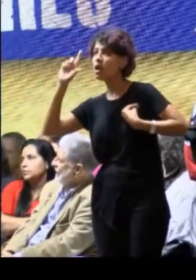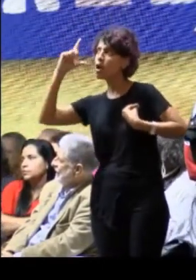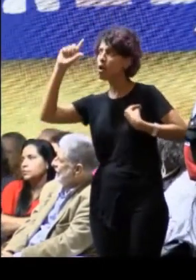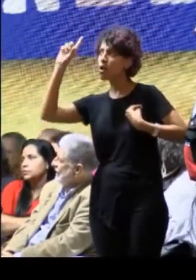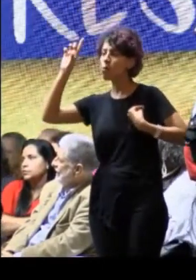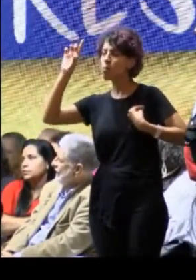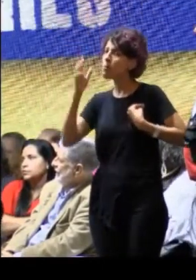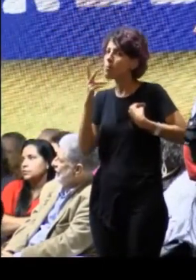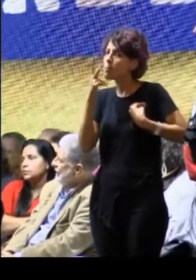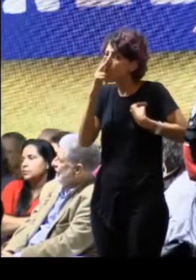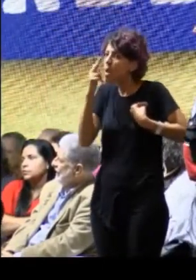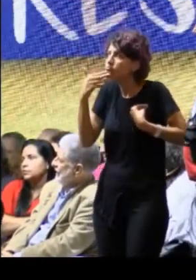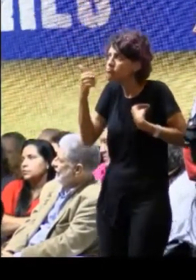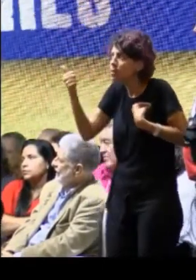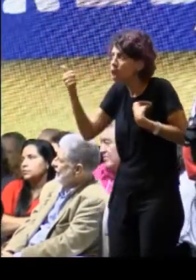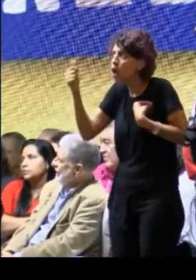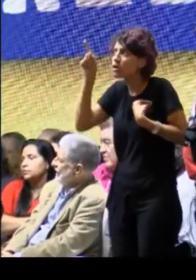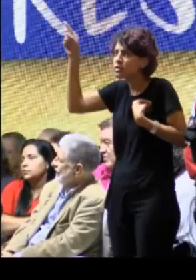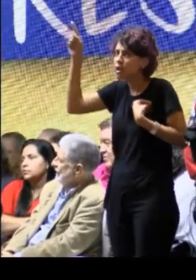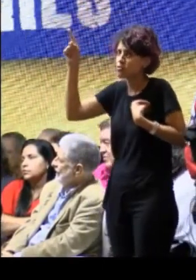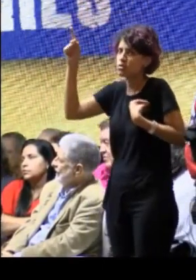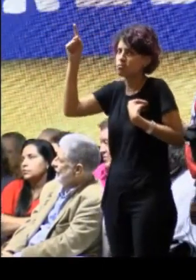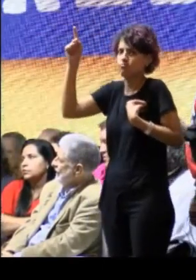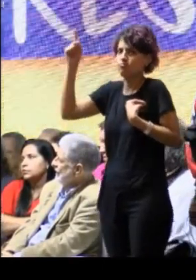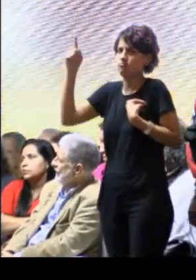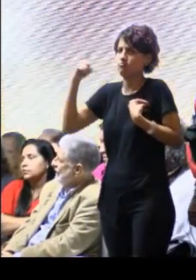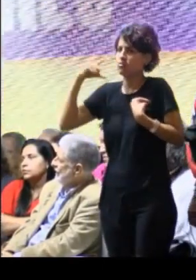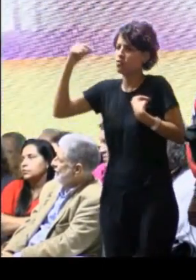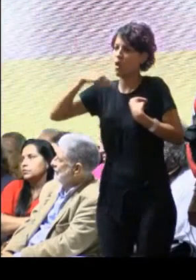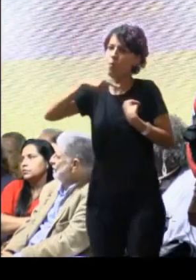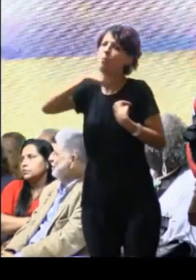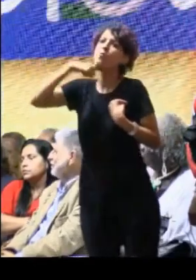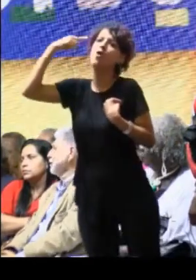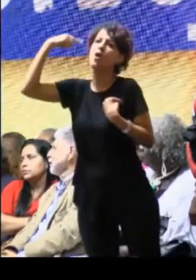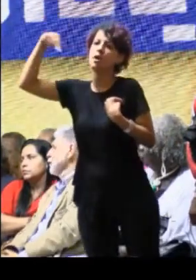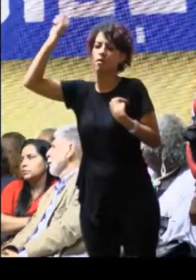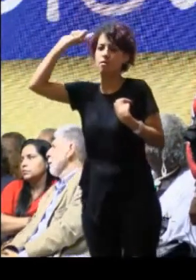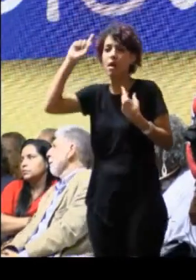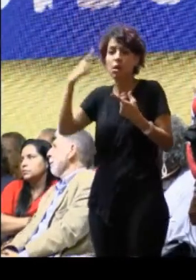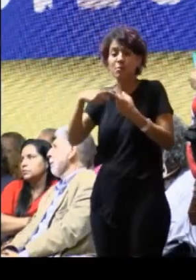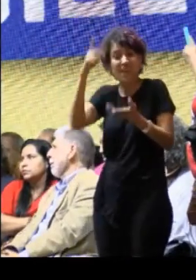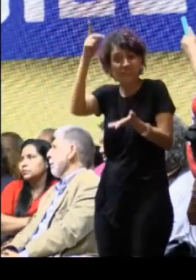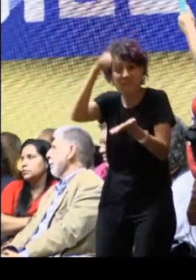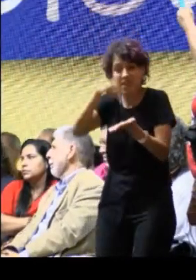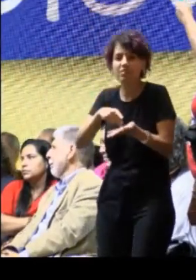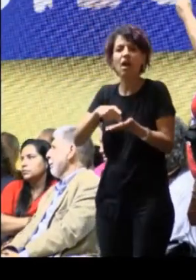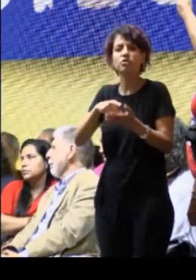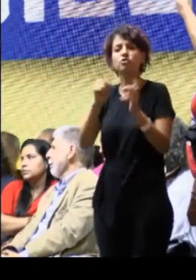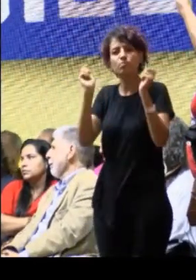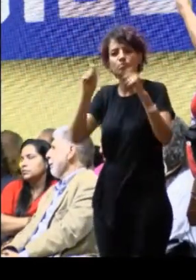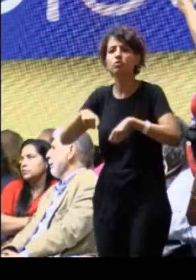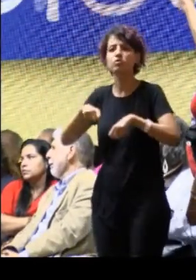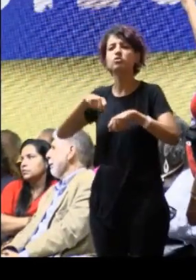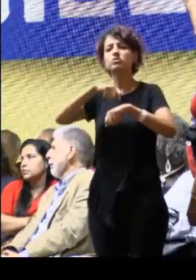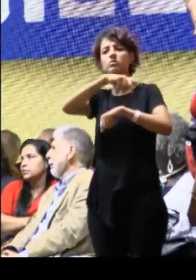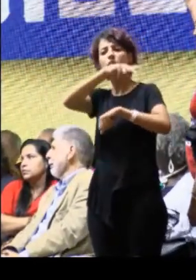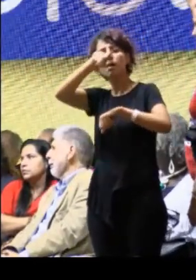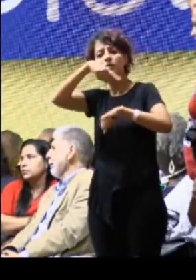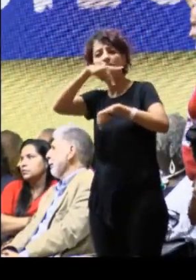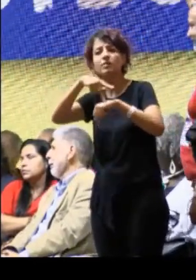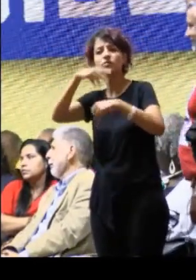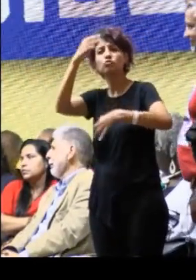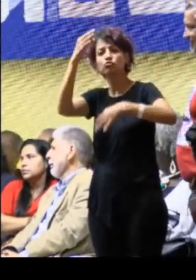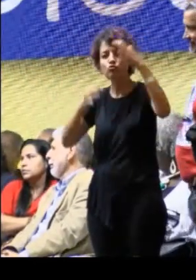tire. Porque somente a verdade é capaz de construir a nação justa que nós